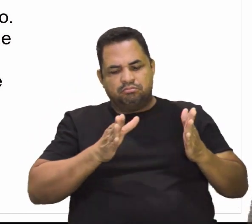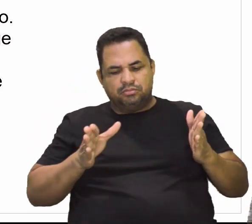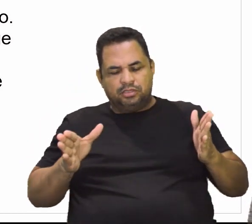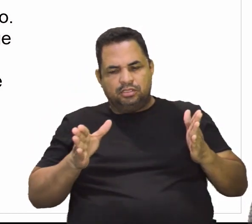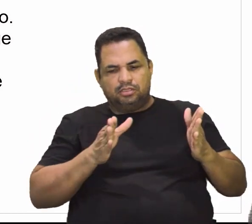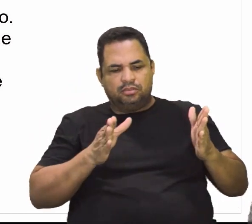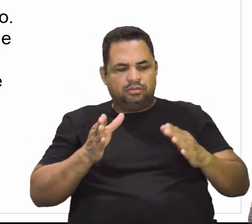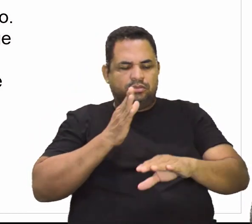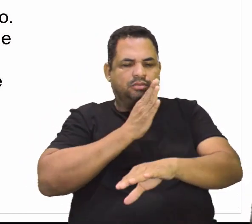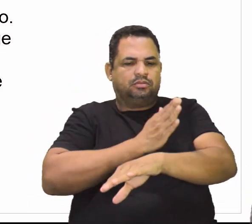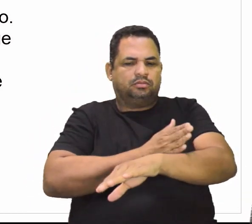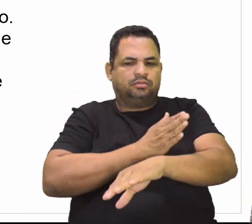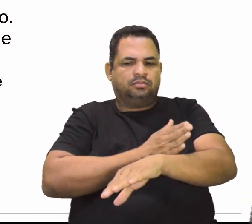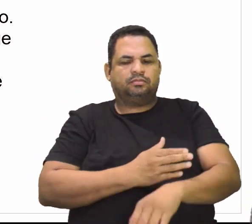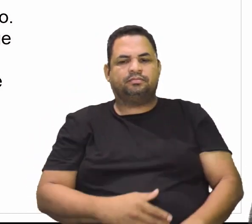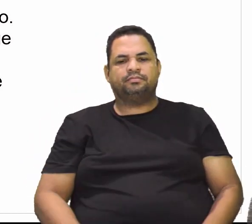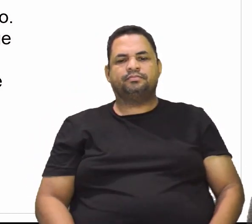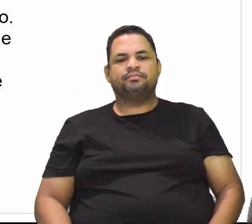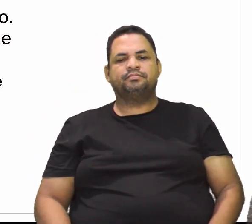Idade Média.